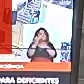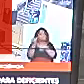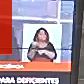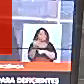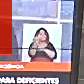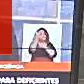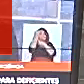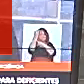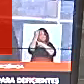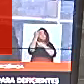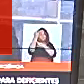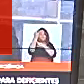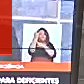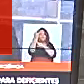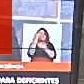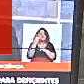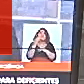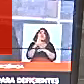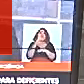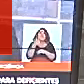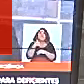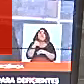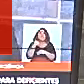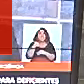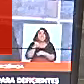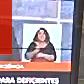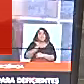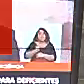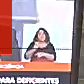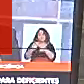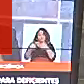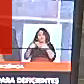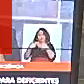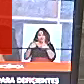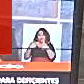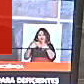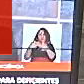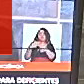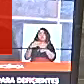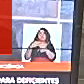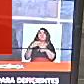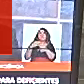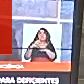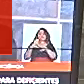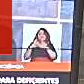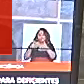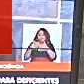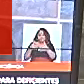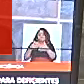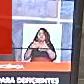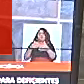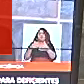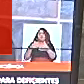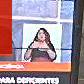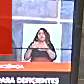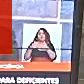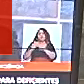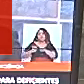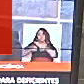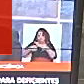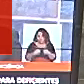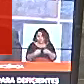estou na Defensoria Especializada da Pessoa com Deficiência desde 2011, então eu